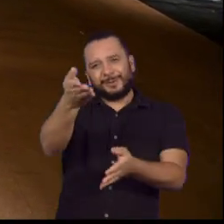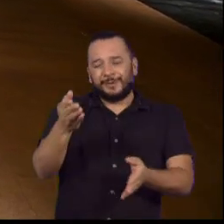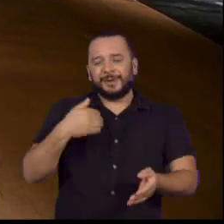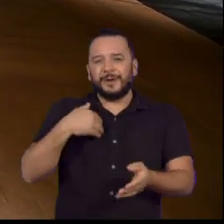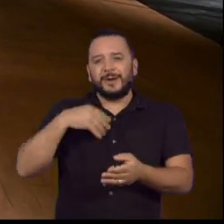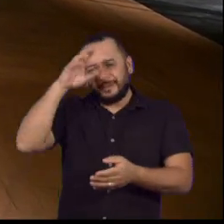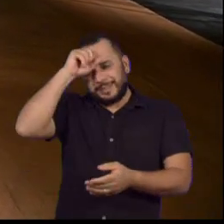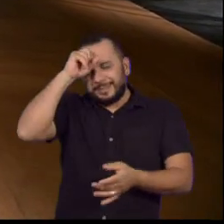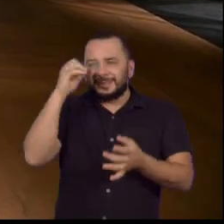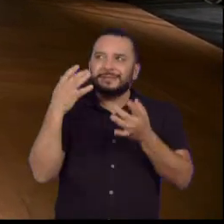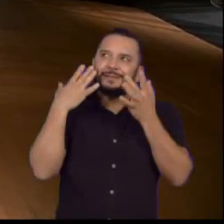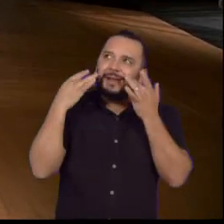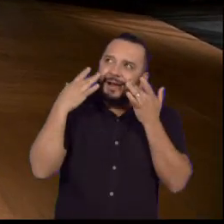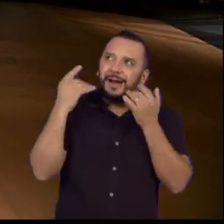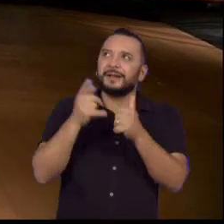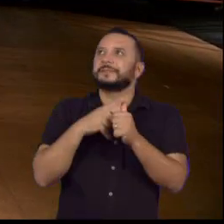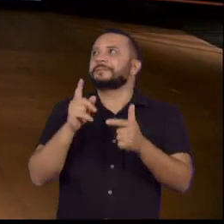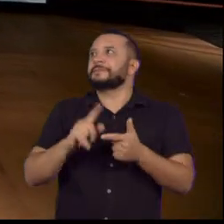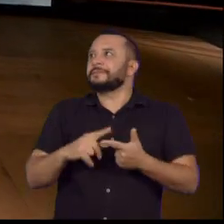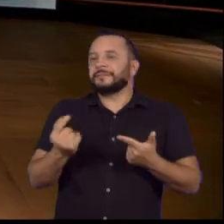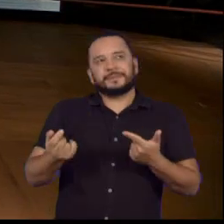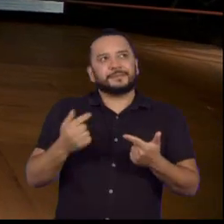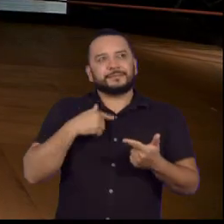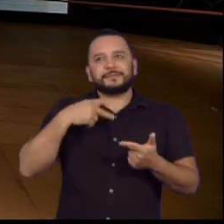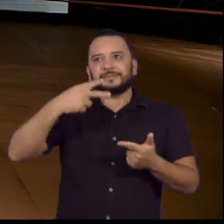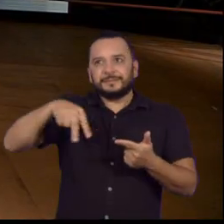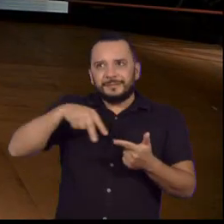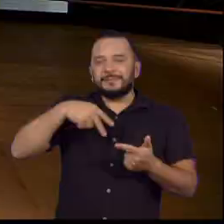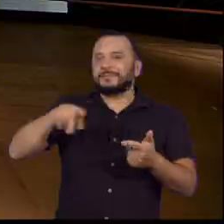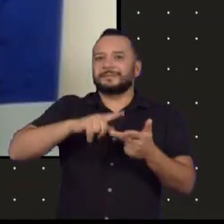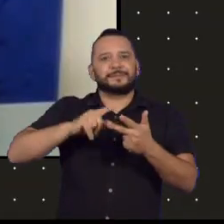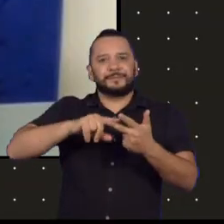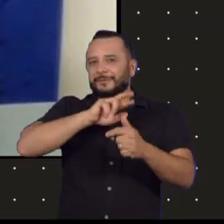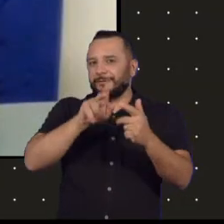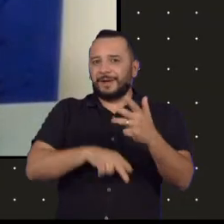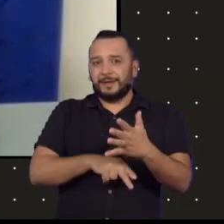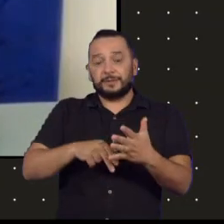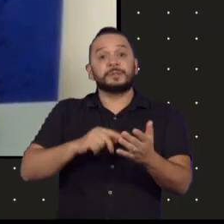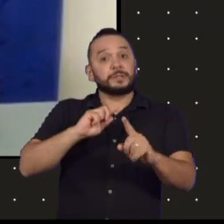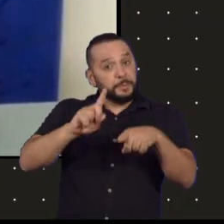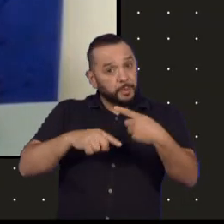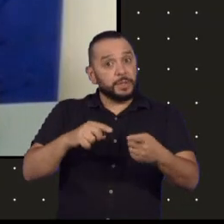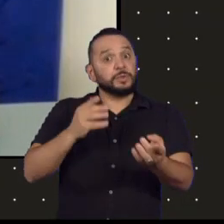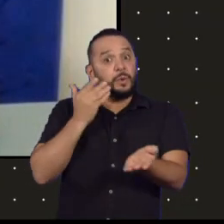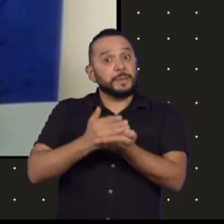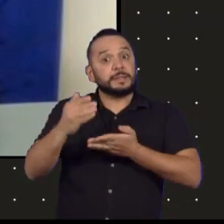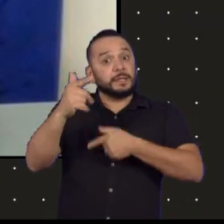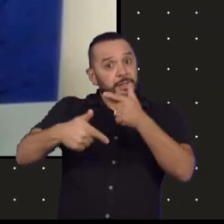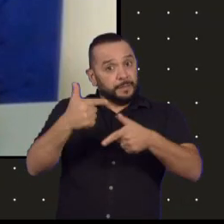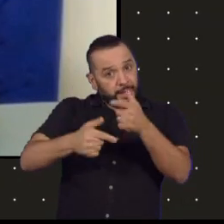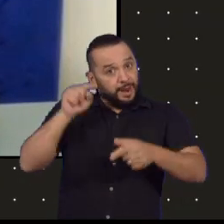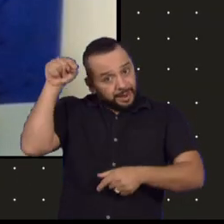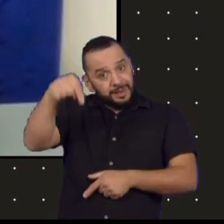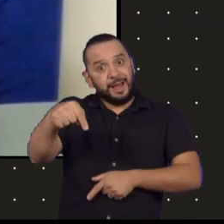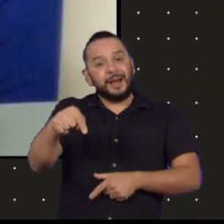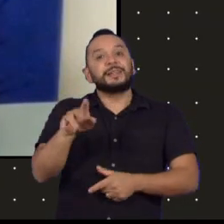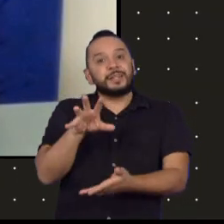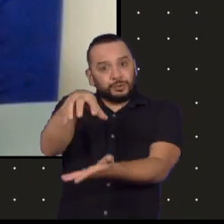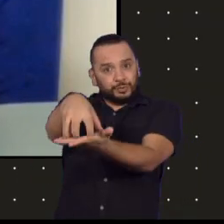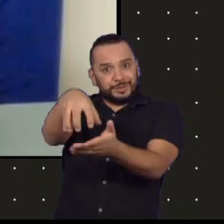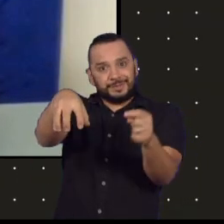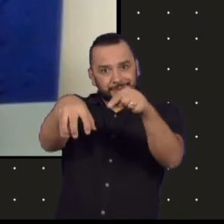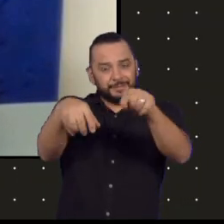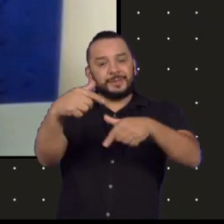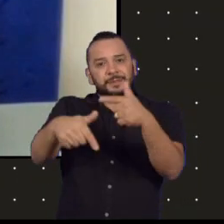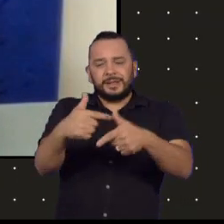teatro, tanto tecnicamente, né? E comecei a trabalhar lá. Muito jovem, já ainda criança, né?